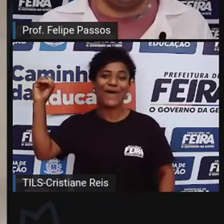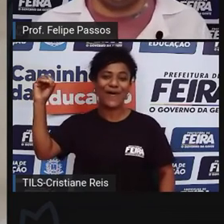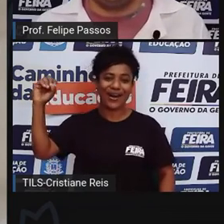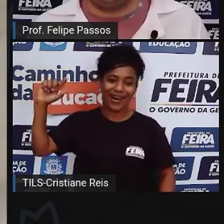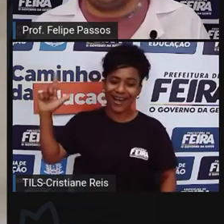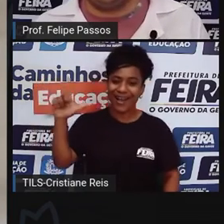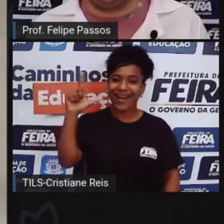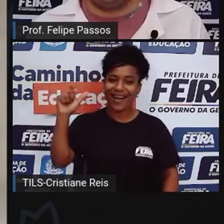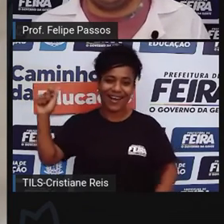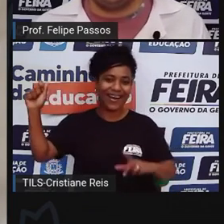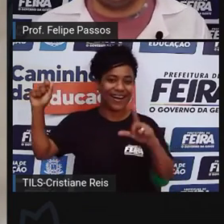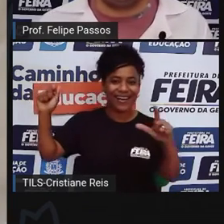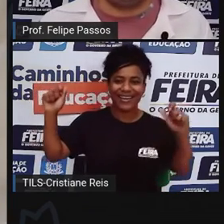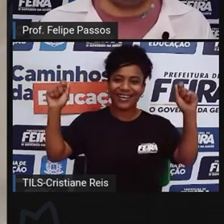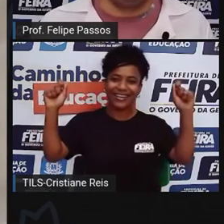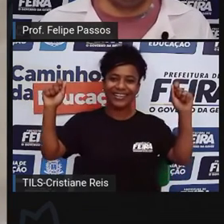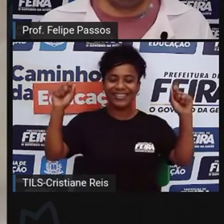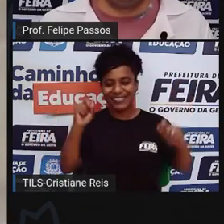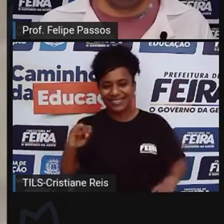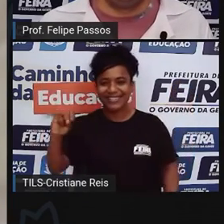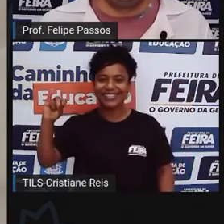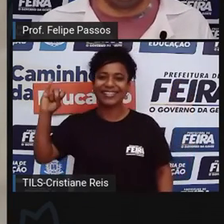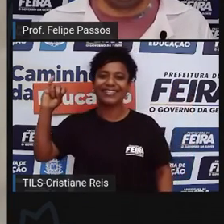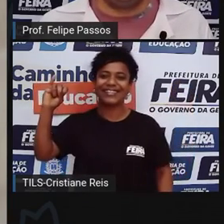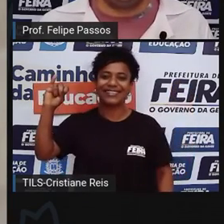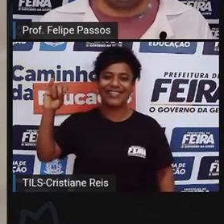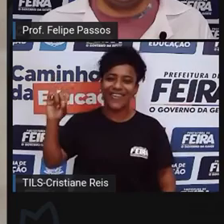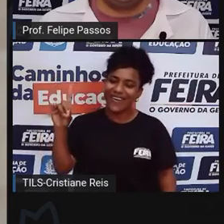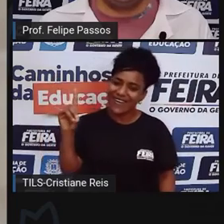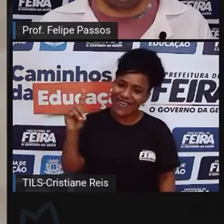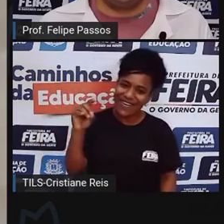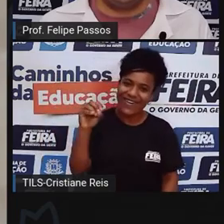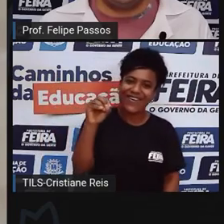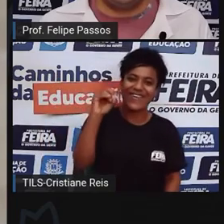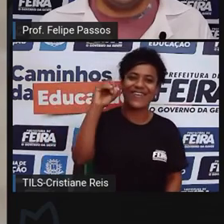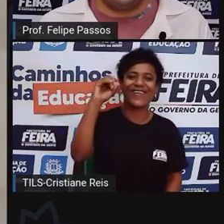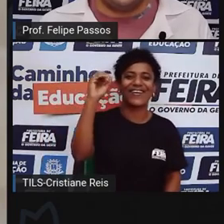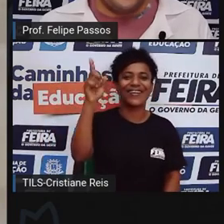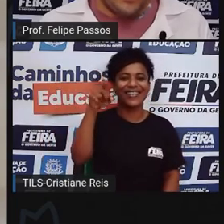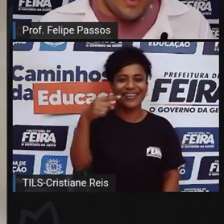sol, lá, si, dó.